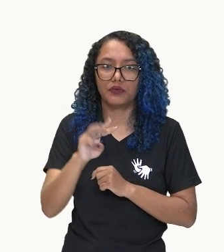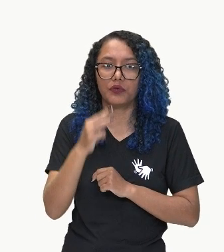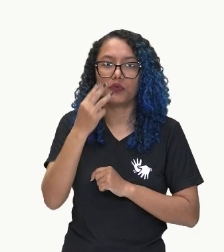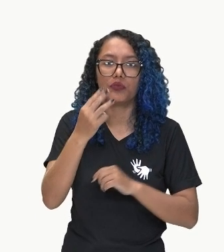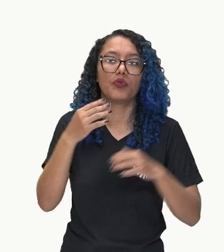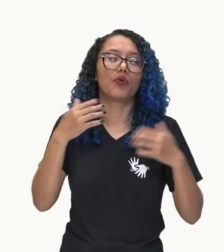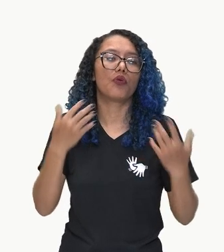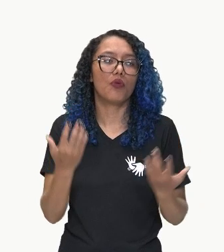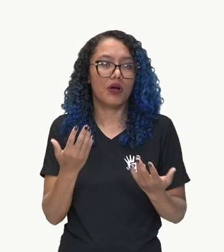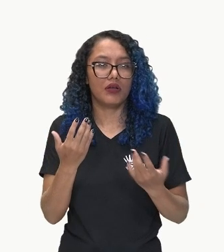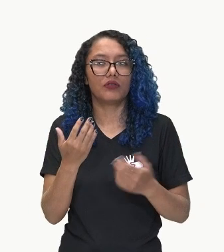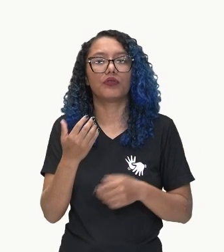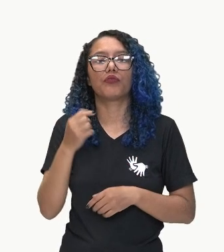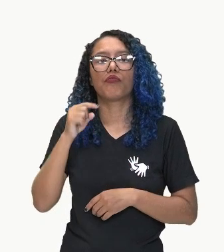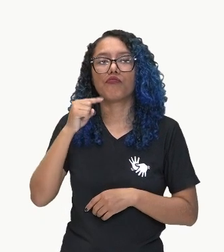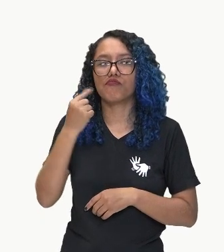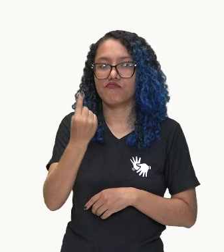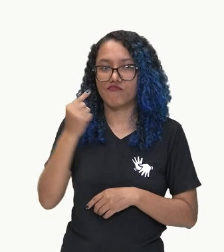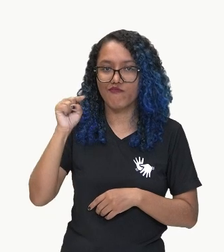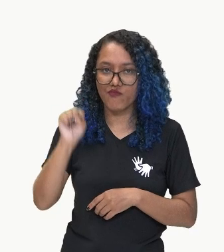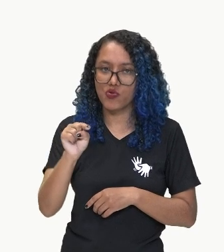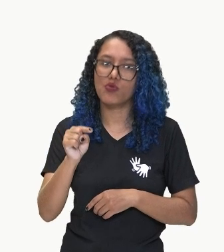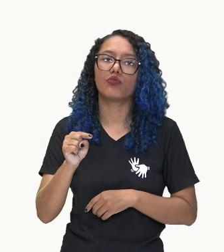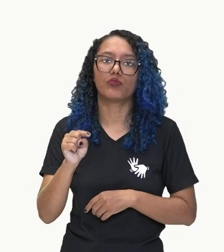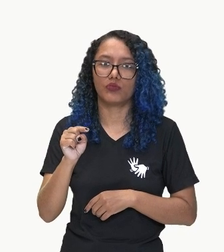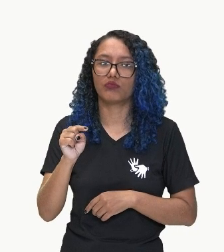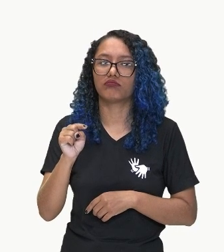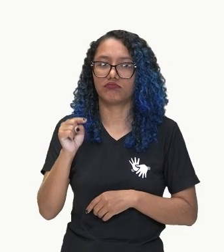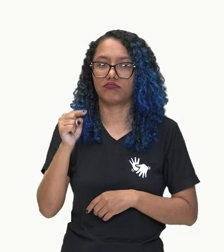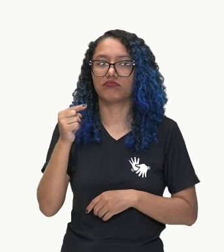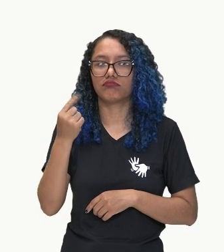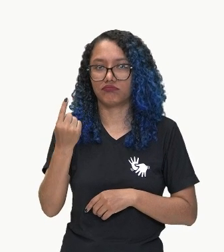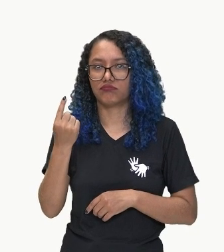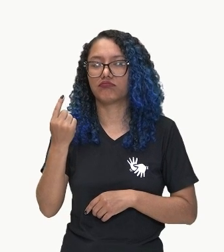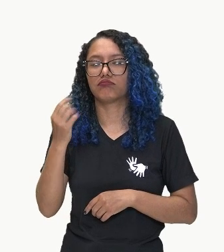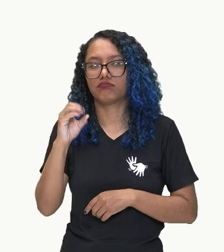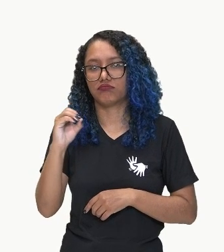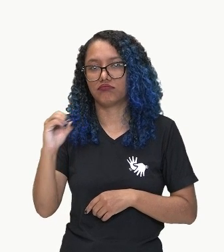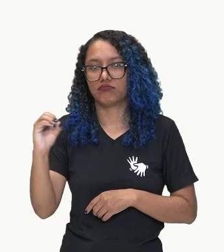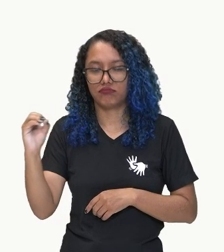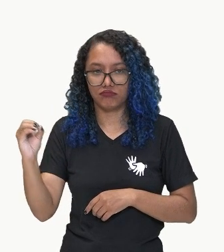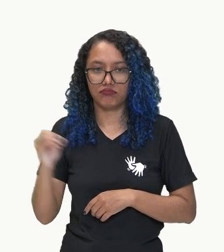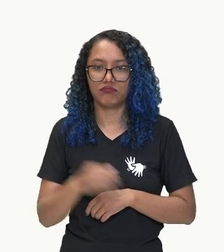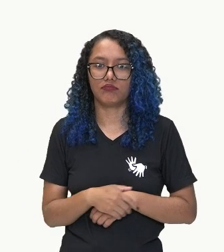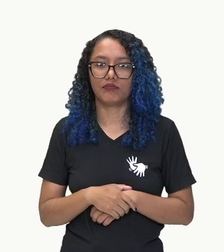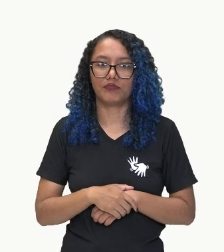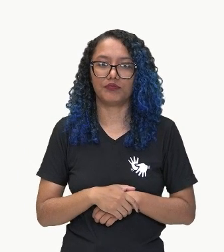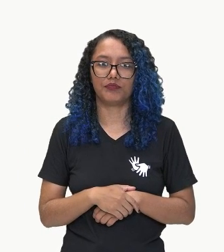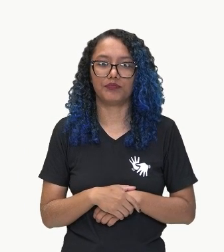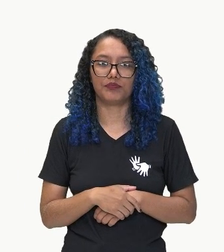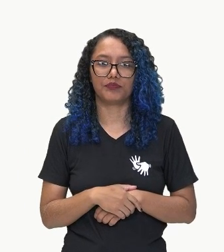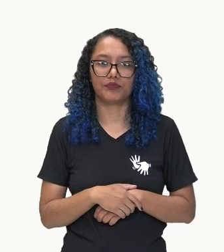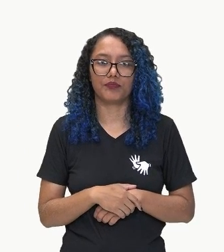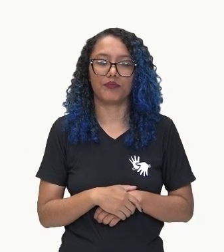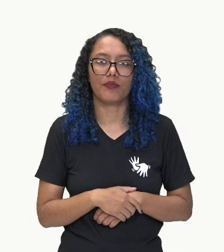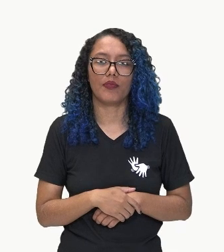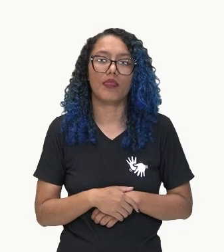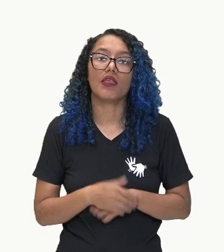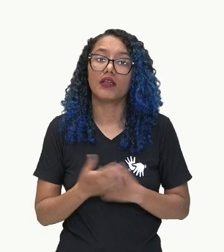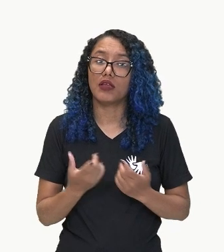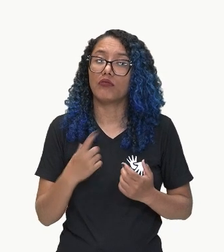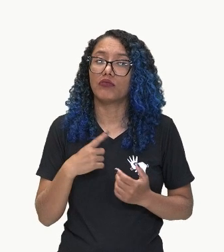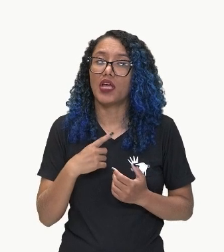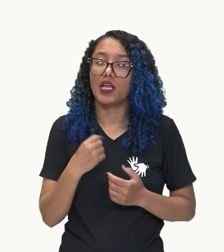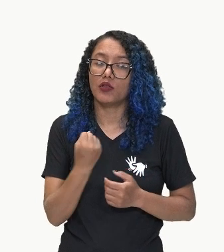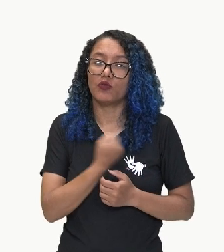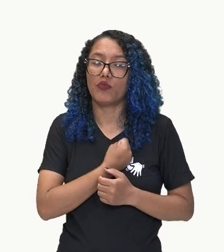1000. Então, como apareceram aqui nos denominadores números que são potência de